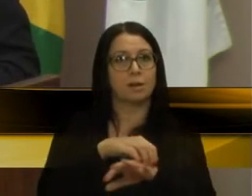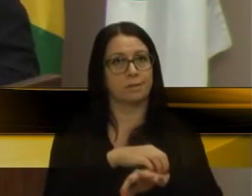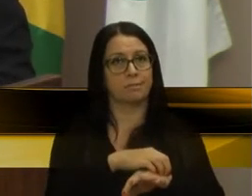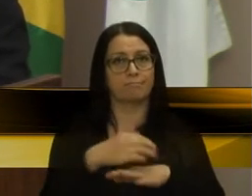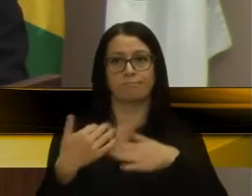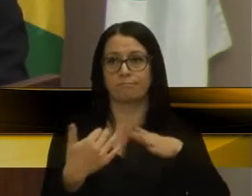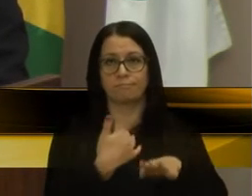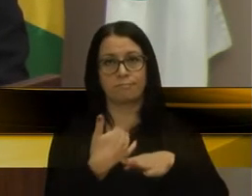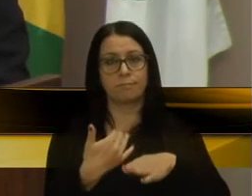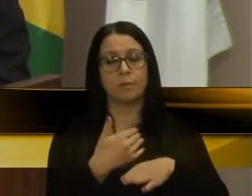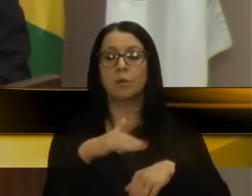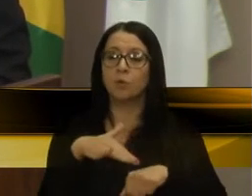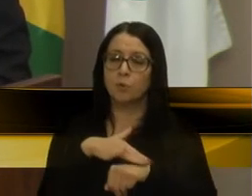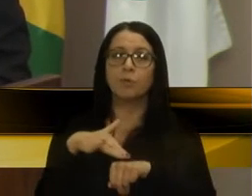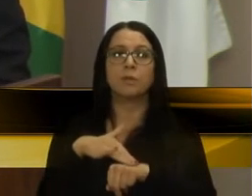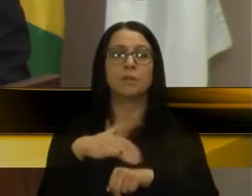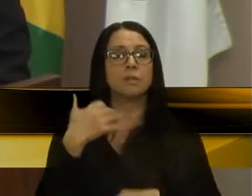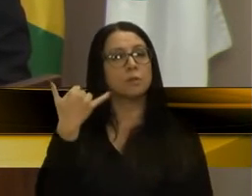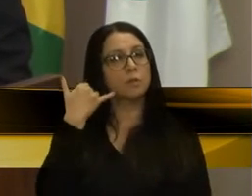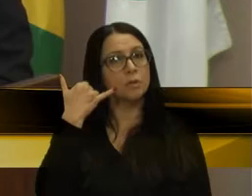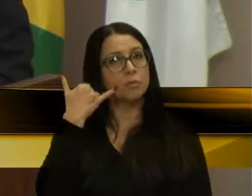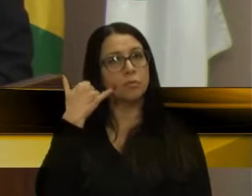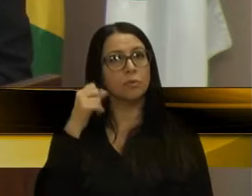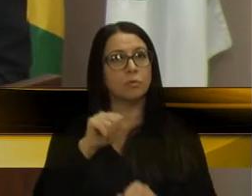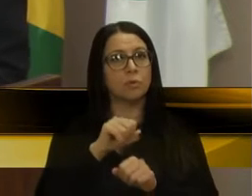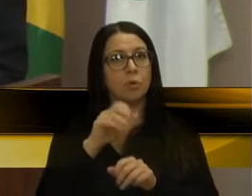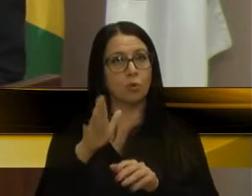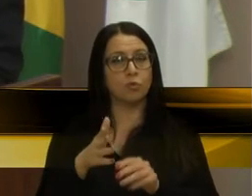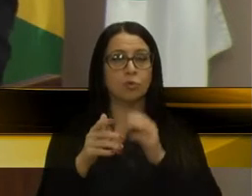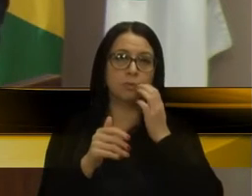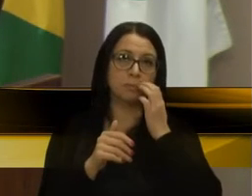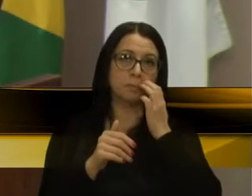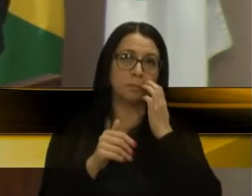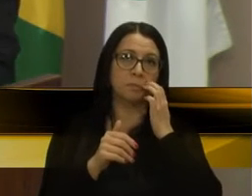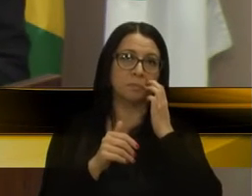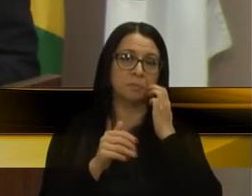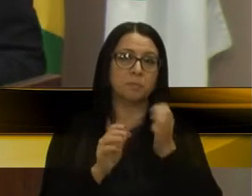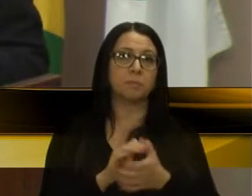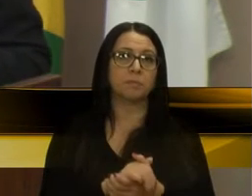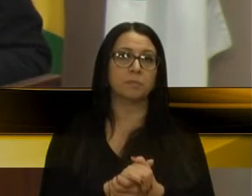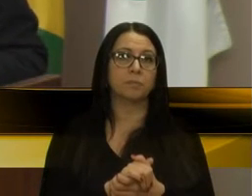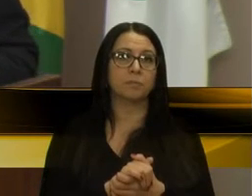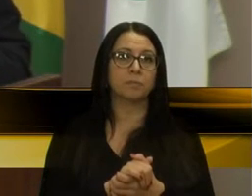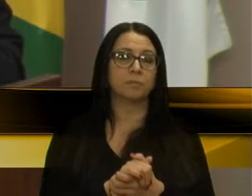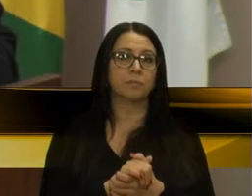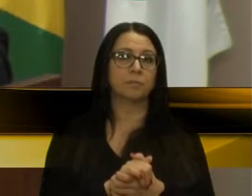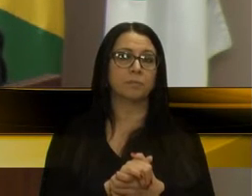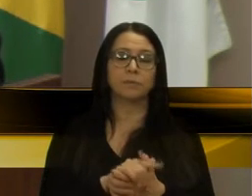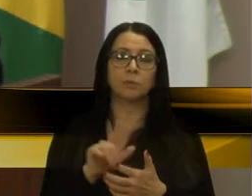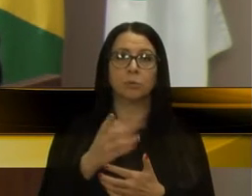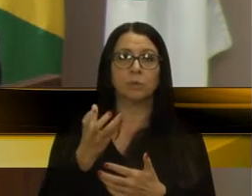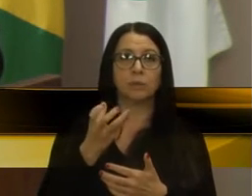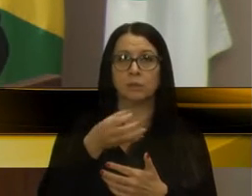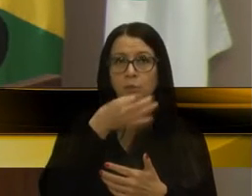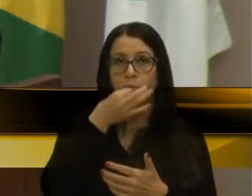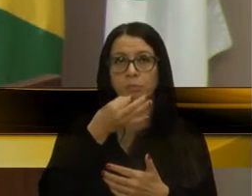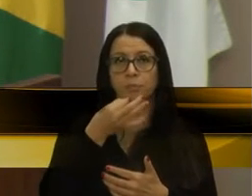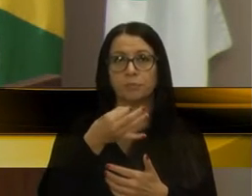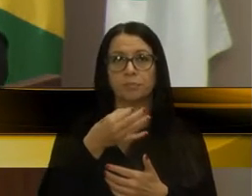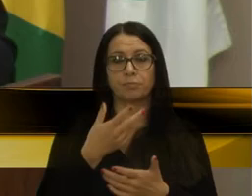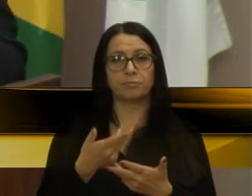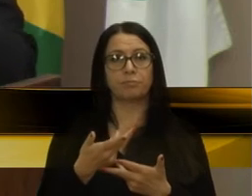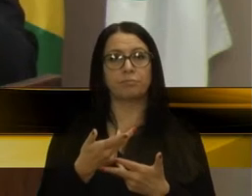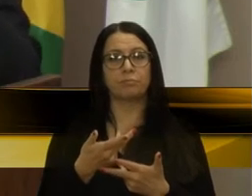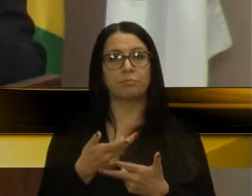E conversei com ela por telefone hoje, até para não quero que essa opinião seja uma